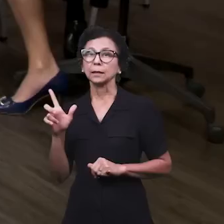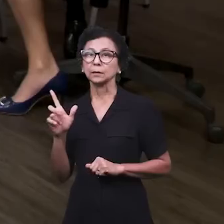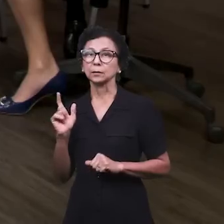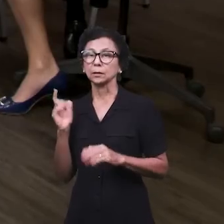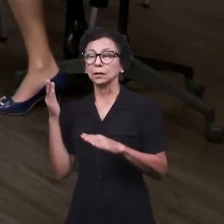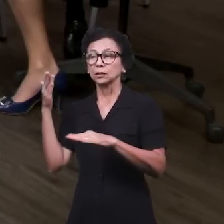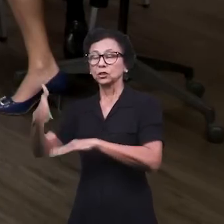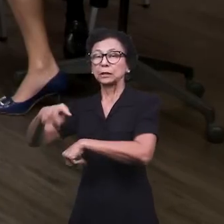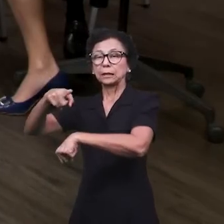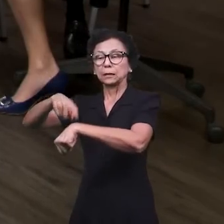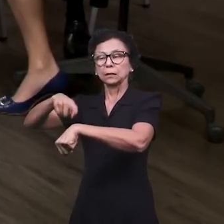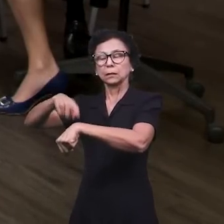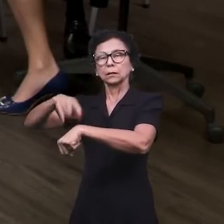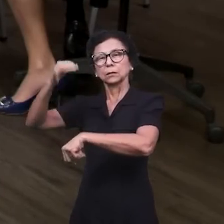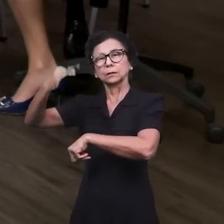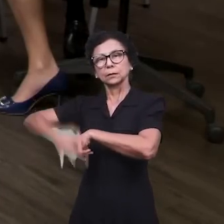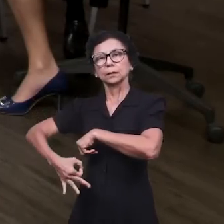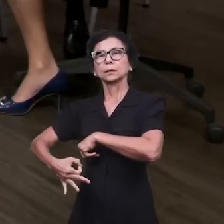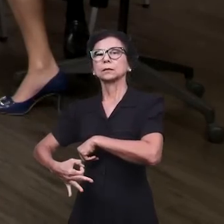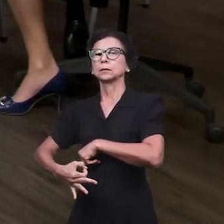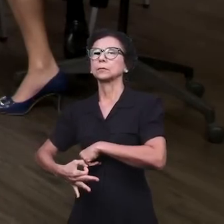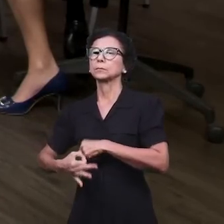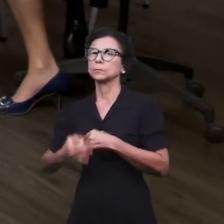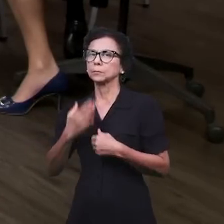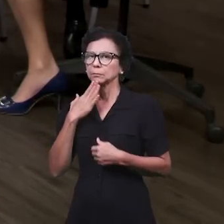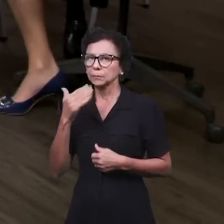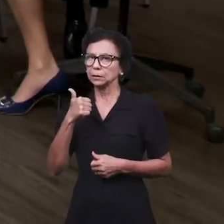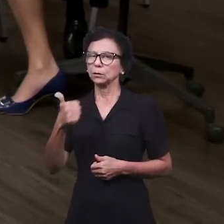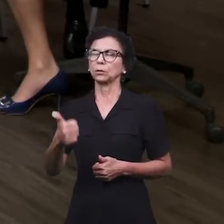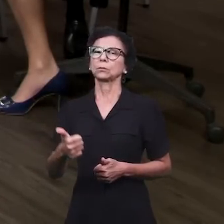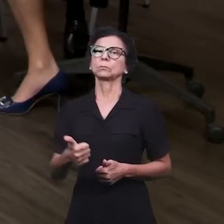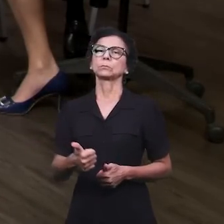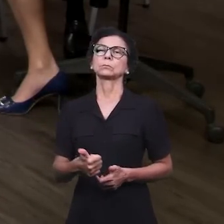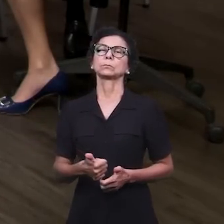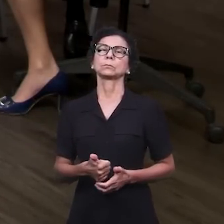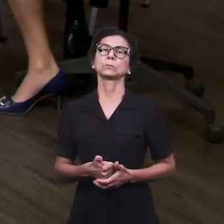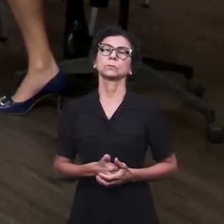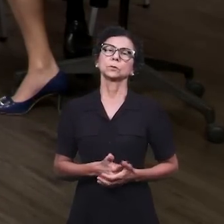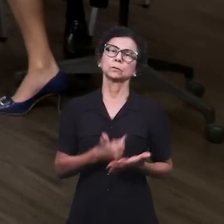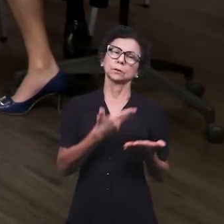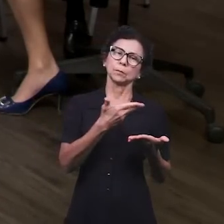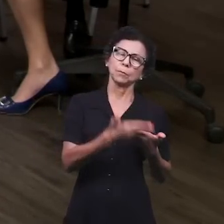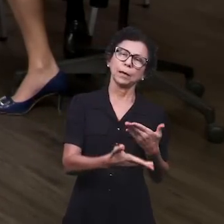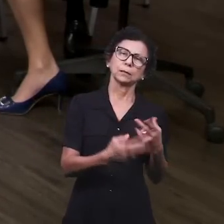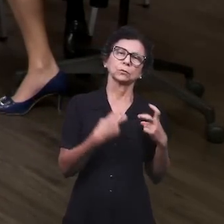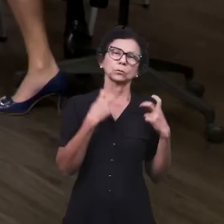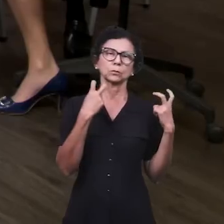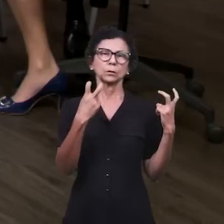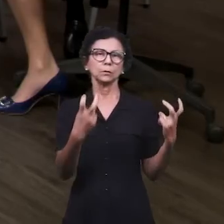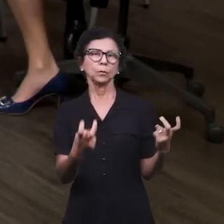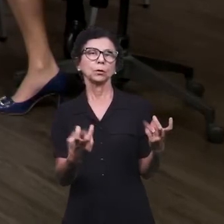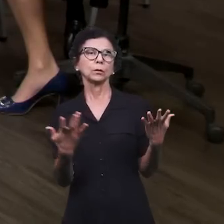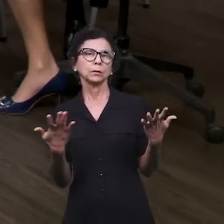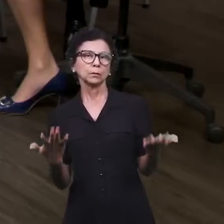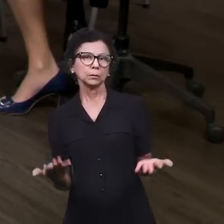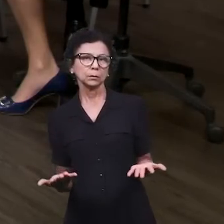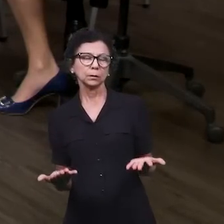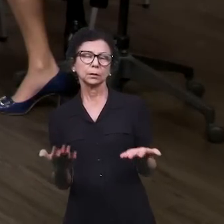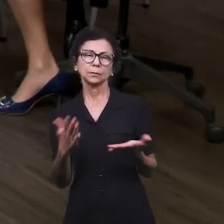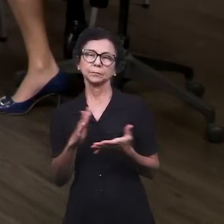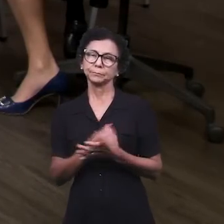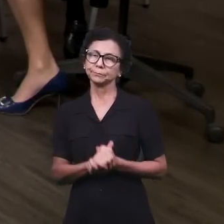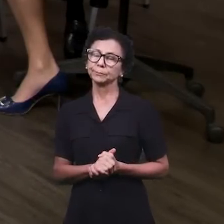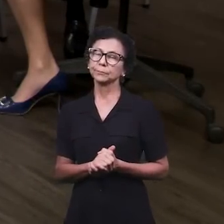bênção apostólica porque eu estou... Gente lá em casa, eu tenho que sair antes e tal. Aí você perde uma parte do culto. Que é uma